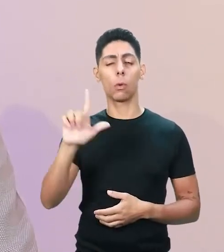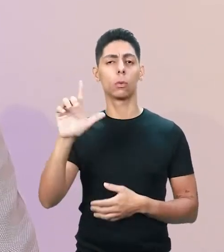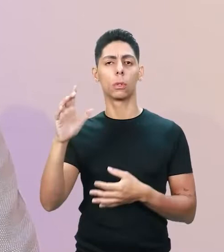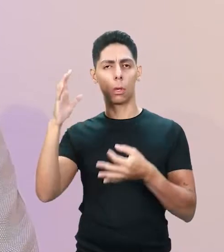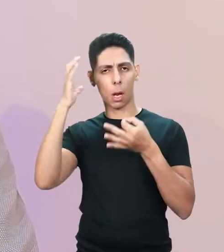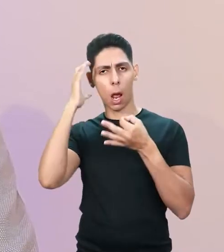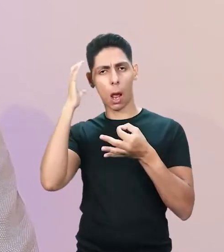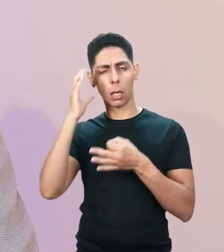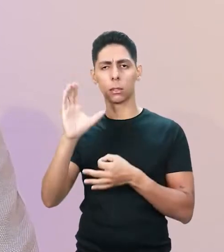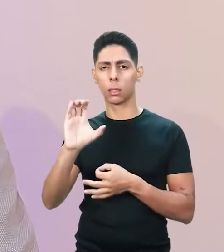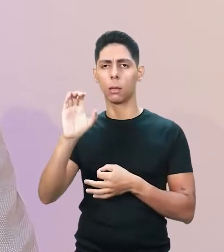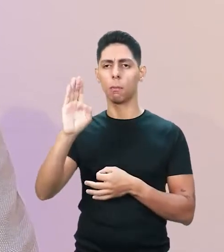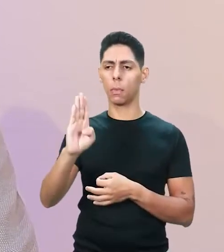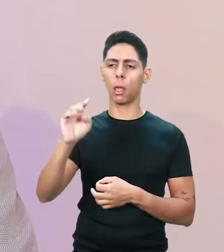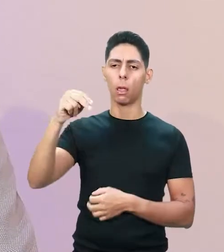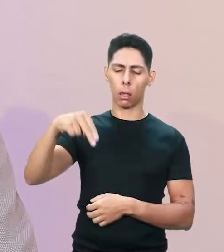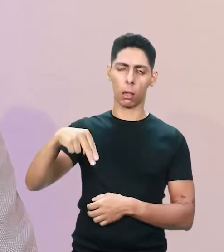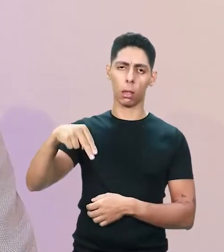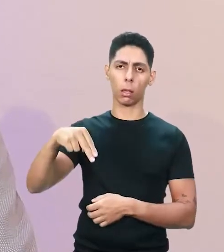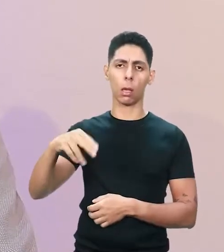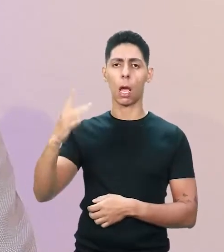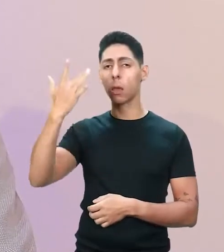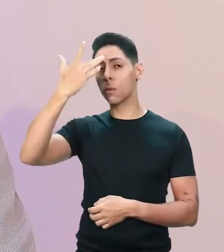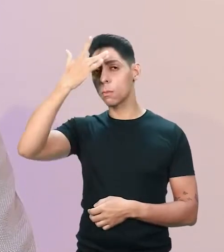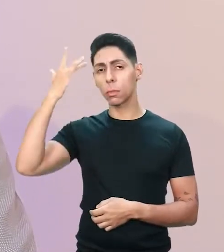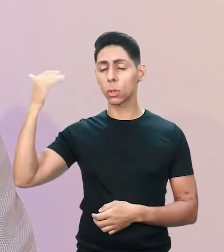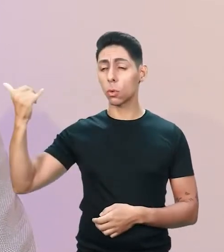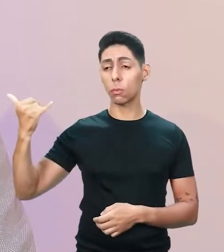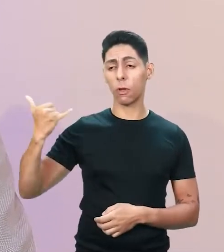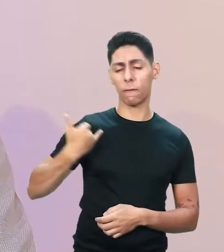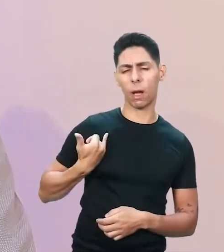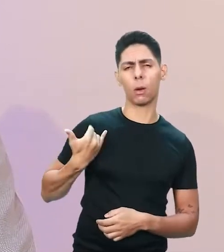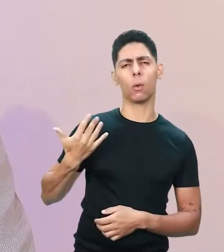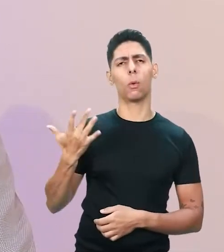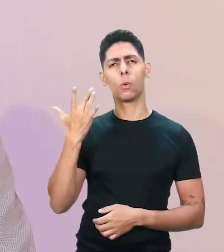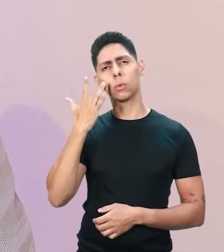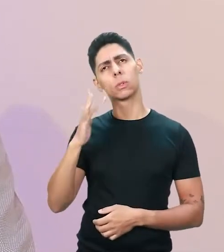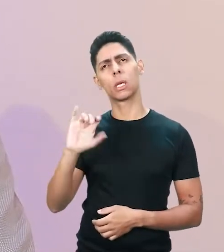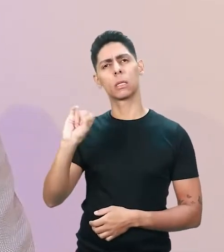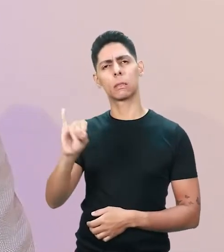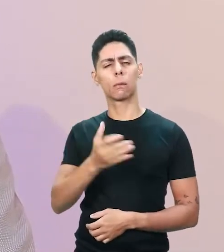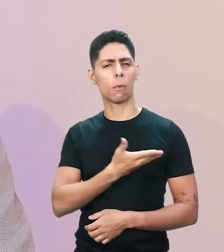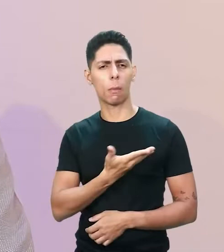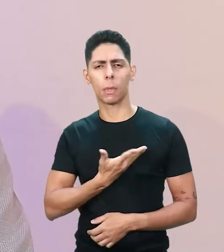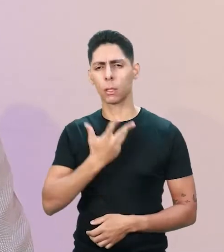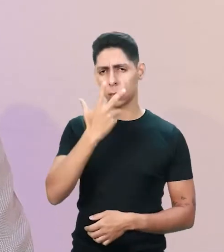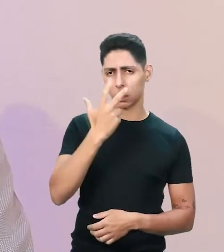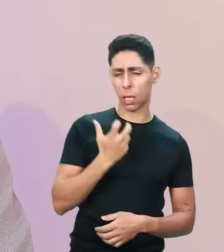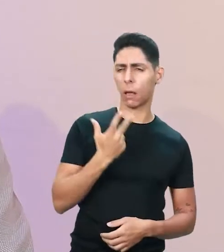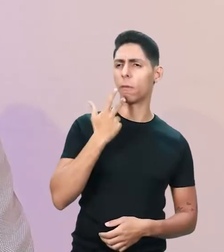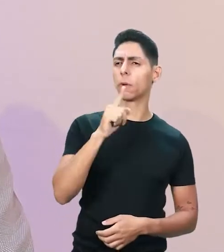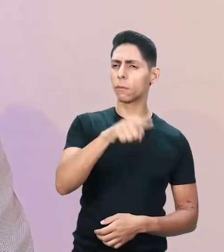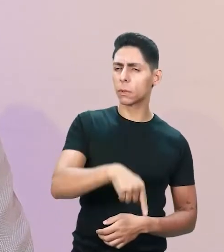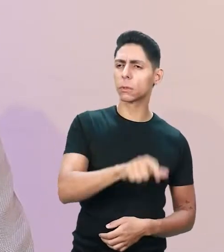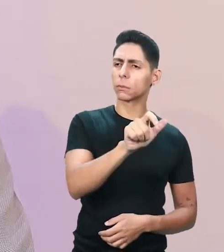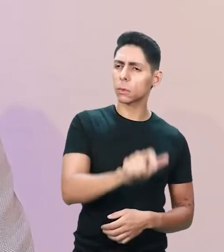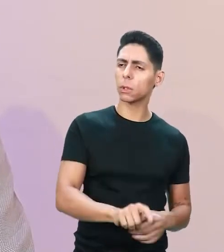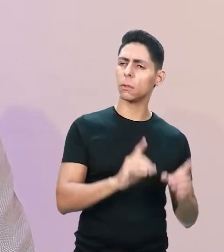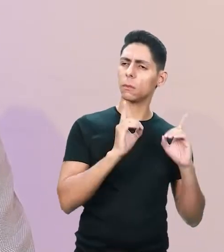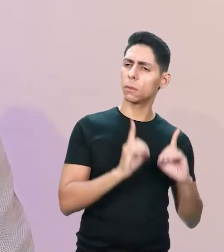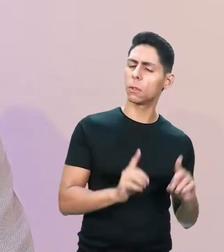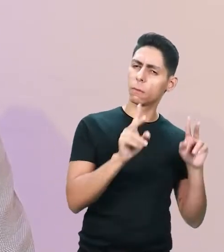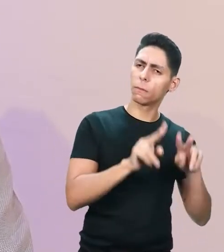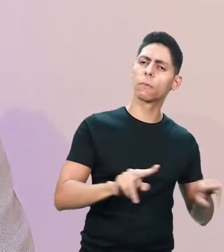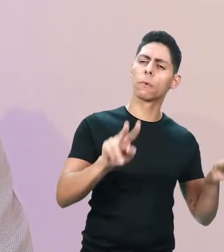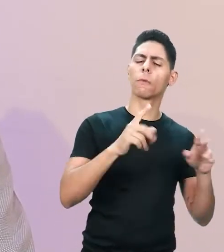CBN, e aí alguém me contou, não sei se foi um colega cego, que você tinha deficiência visual, e eu fiquei imaginando,